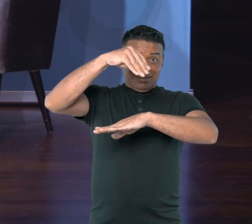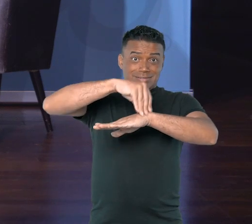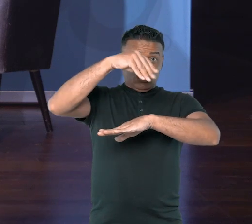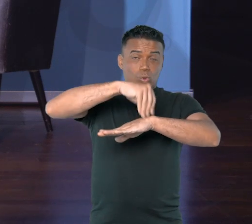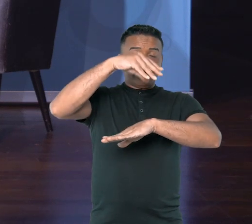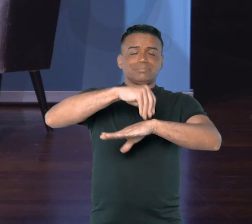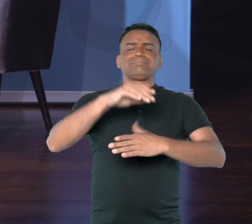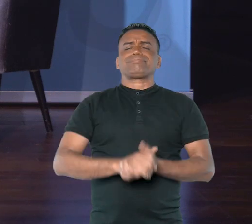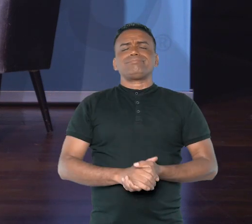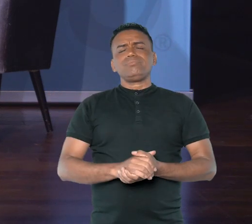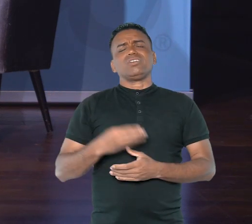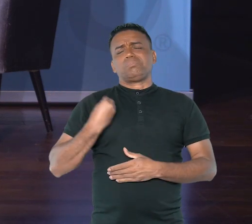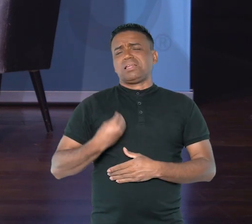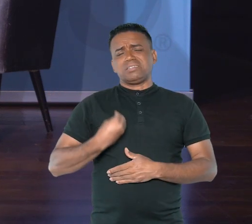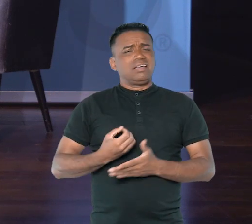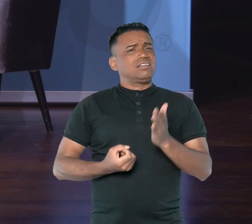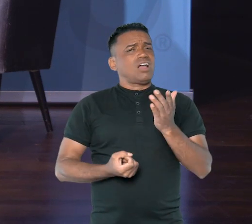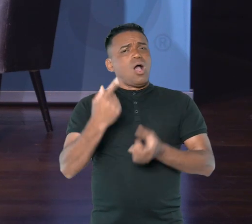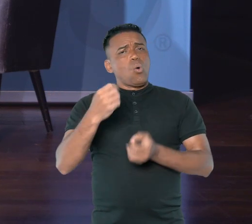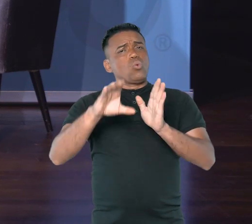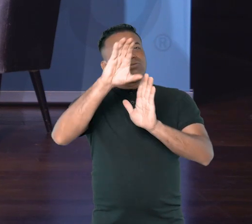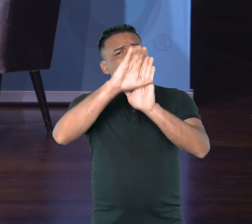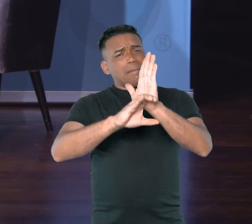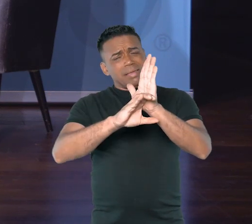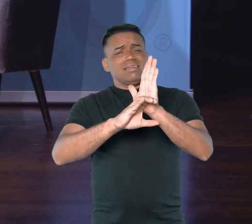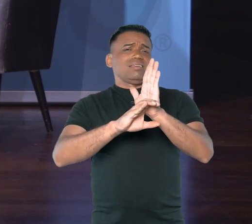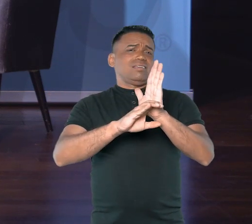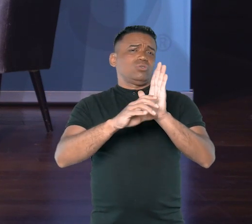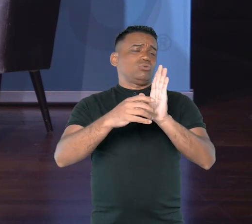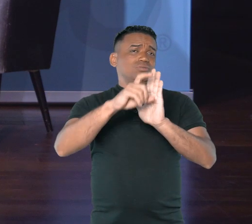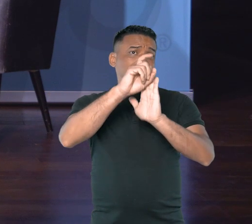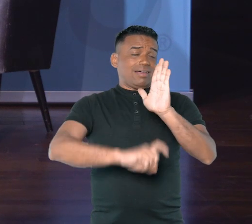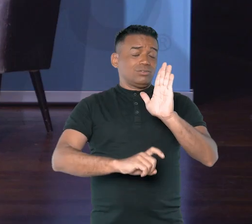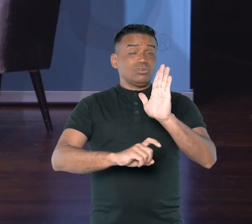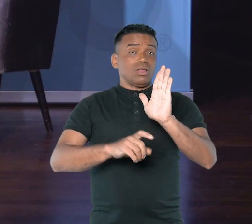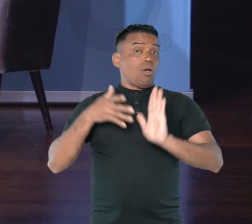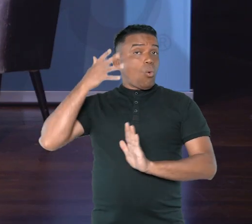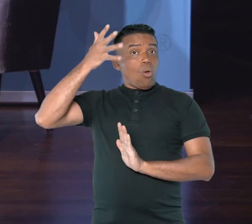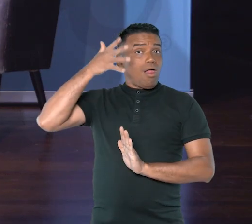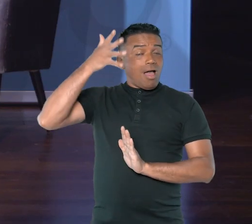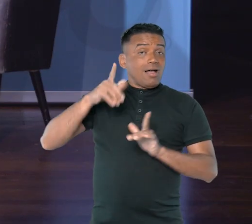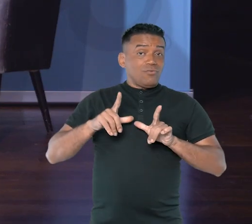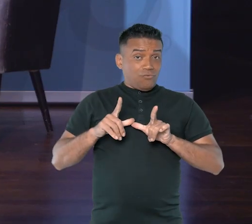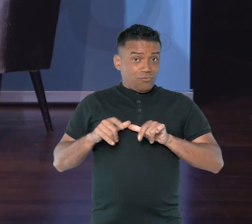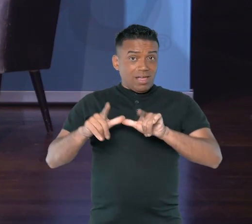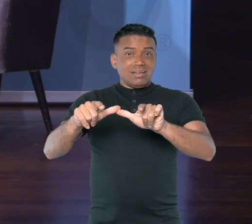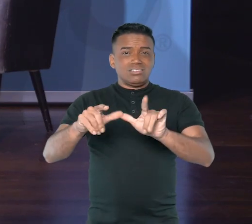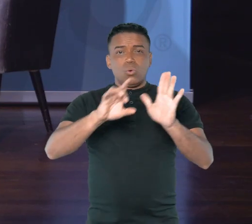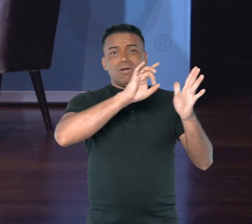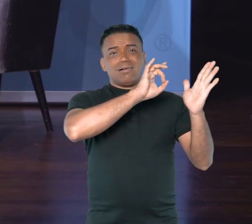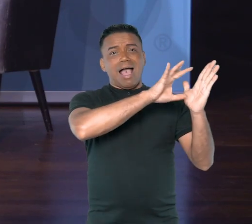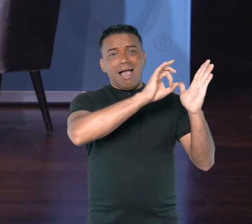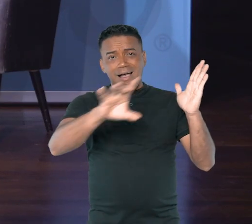muito presente nesse livro, em alguns capítulos, né? É um livro, são relatos de viagem, eu acho isso interessante. Assim, cada capítulo